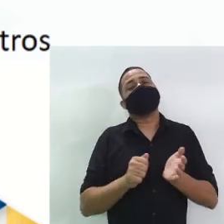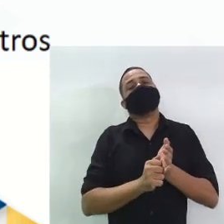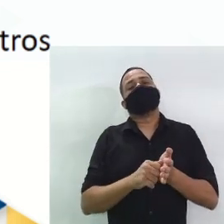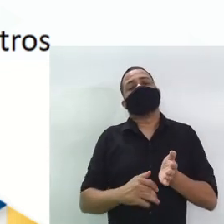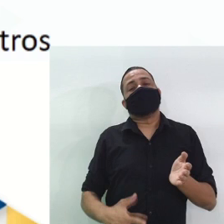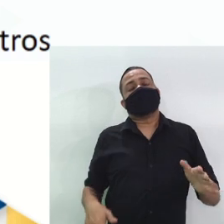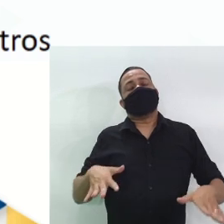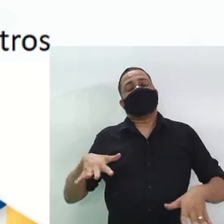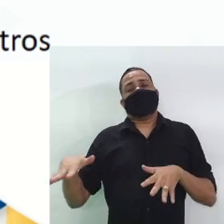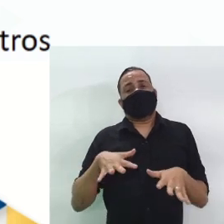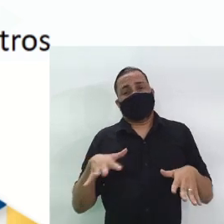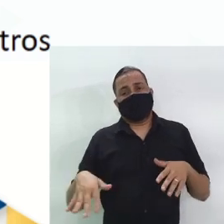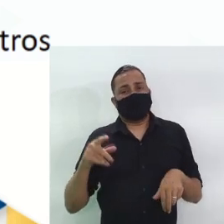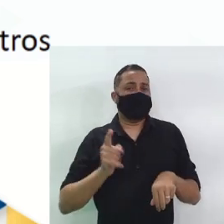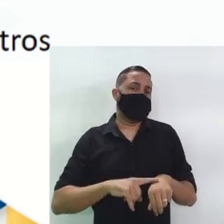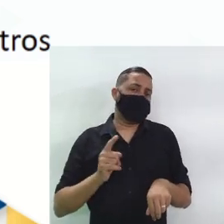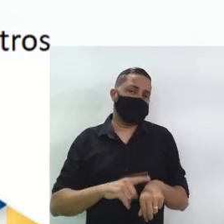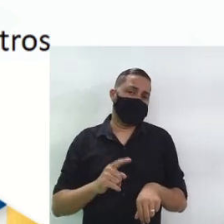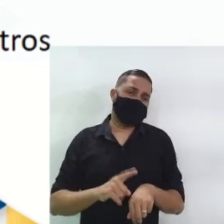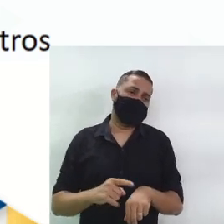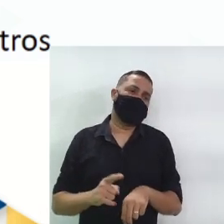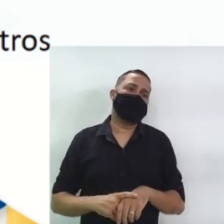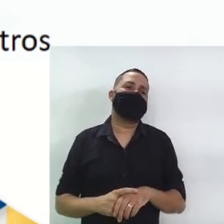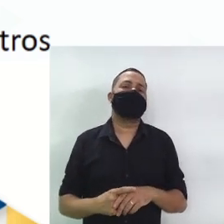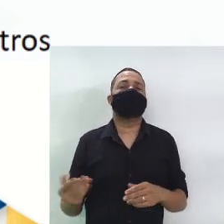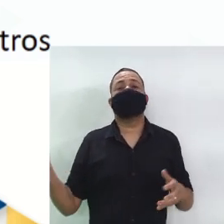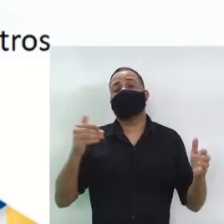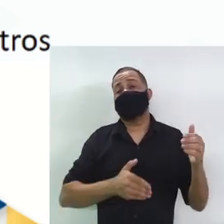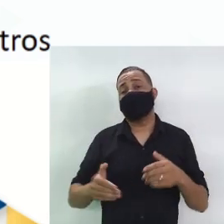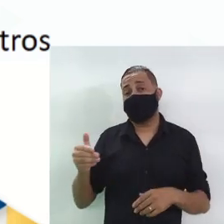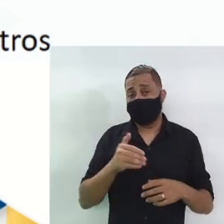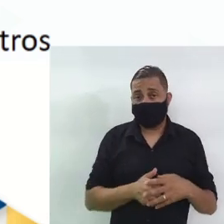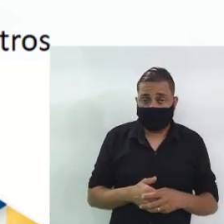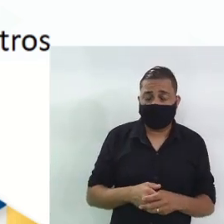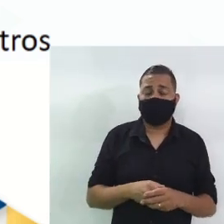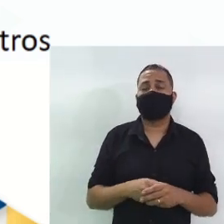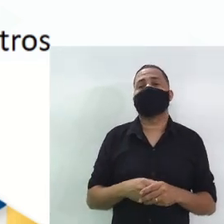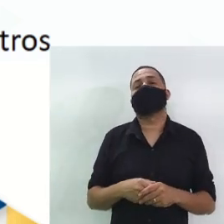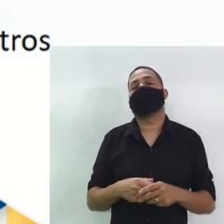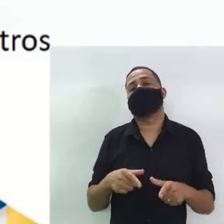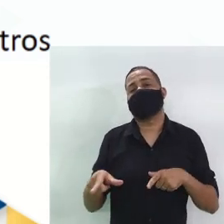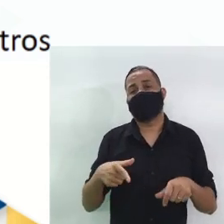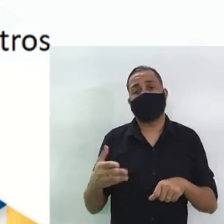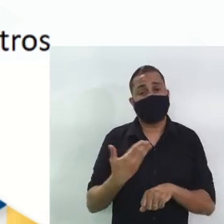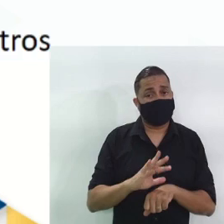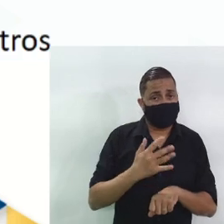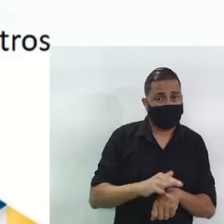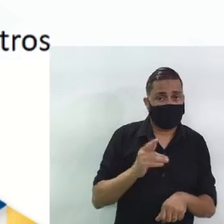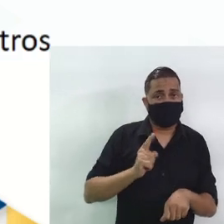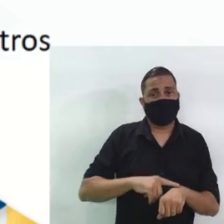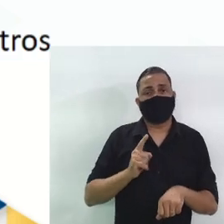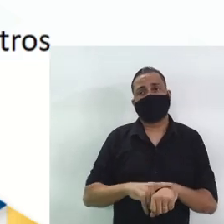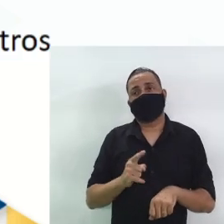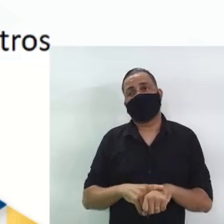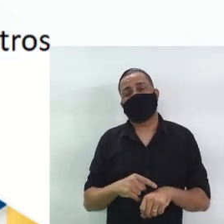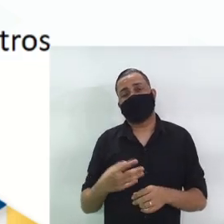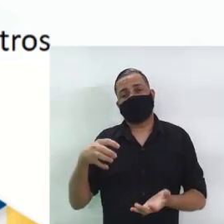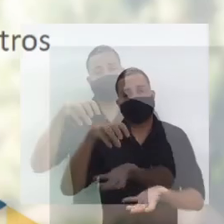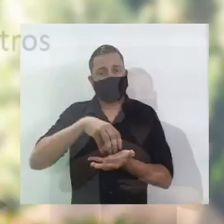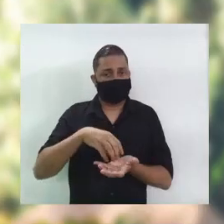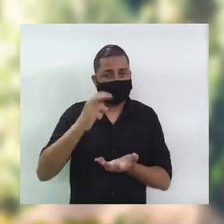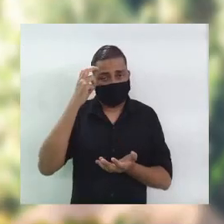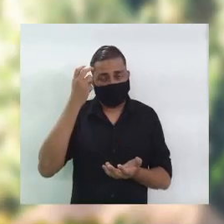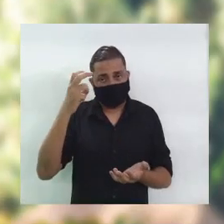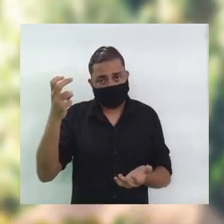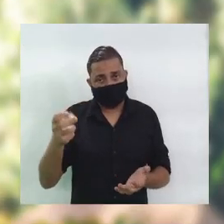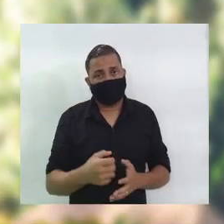atividades do movimento, do templo, no caso, participar do serviço prático nos templos e centros culturais do